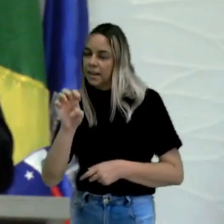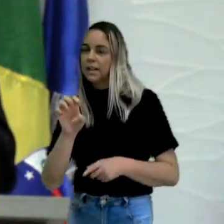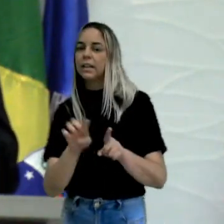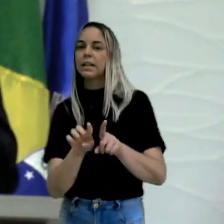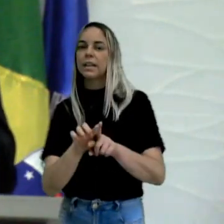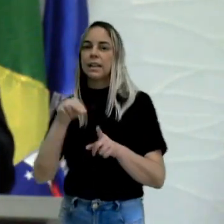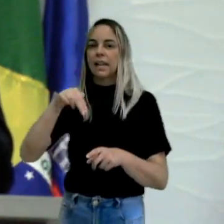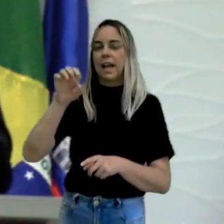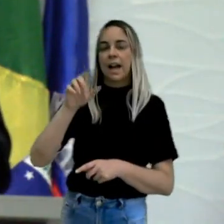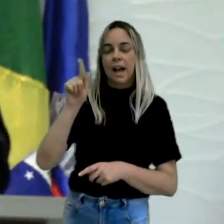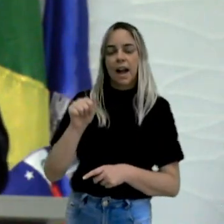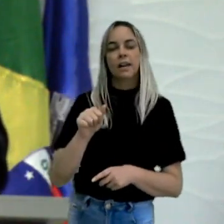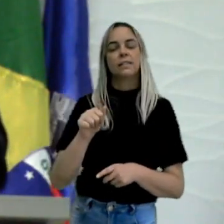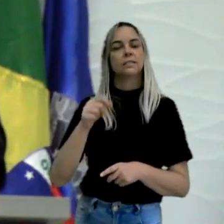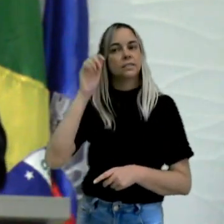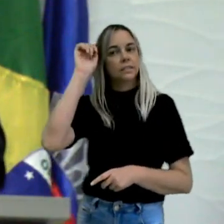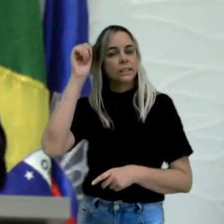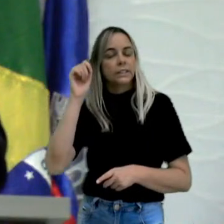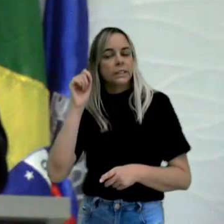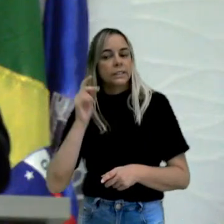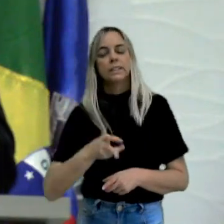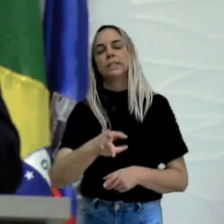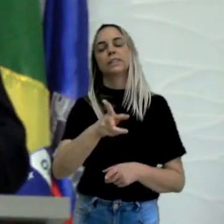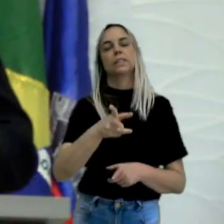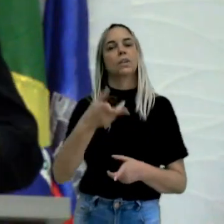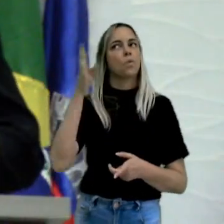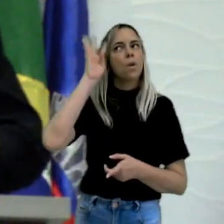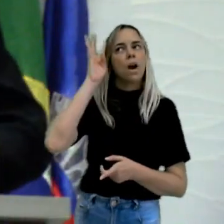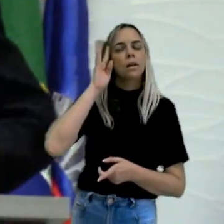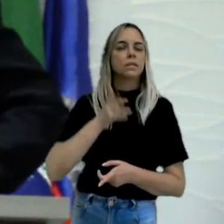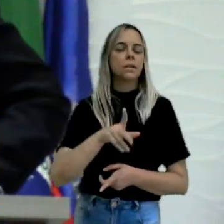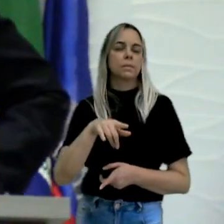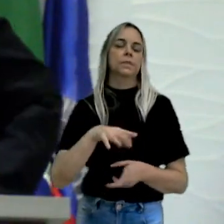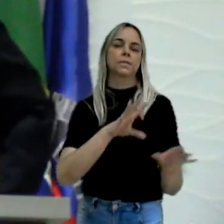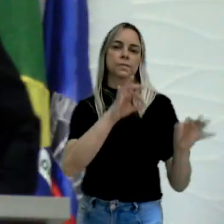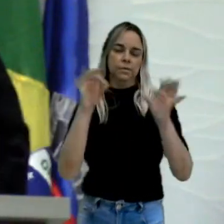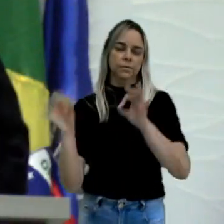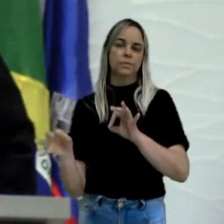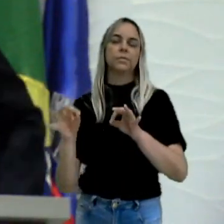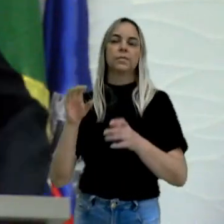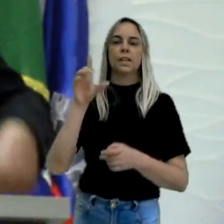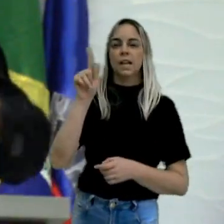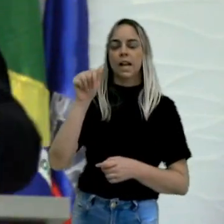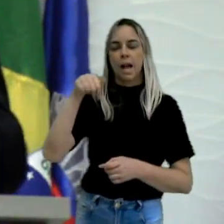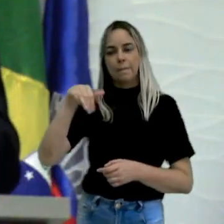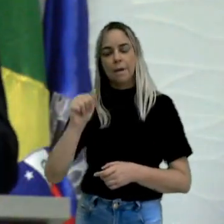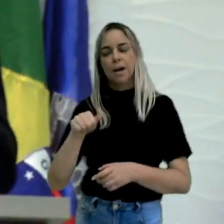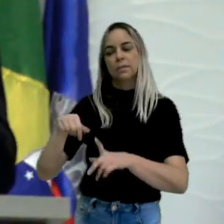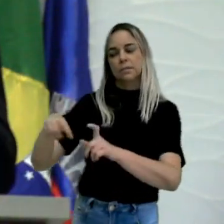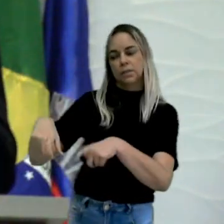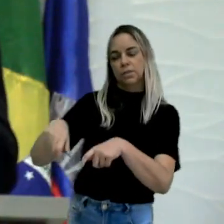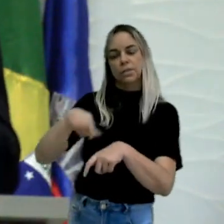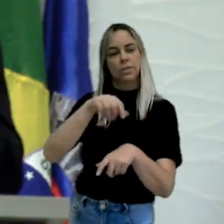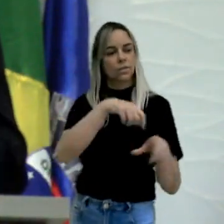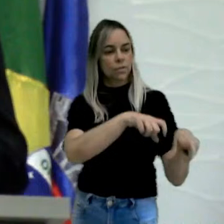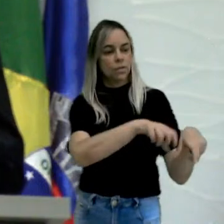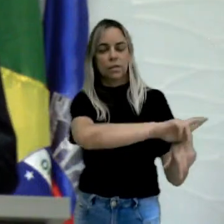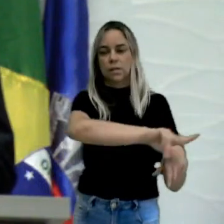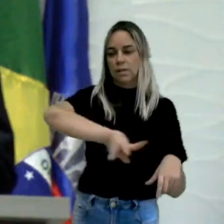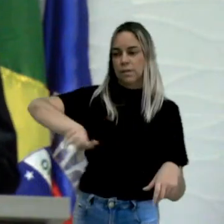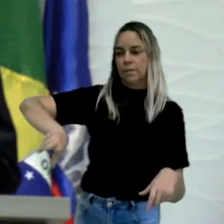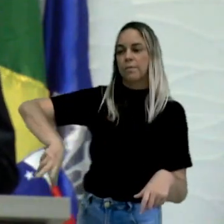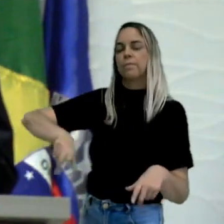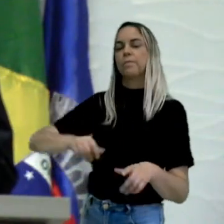Negra, que escuta toda quarta-feira, ao pessoal lá do Gama, seu novo armazém, pessoal de Tapera,